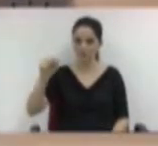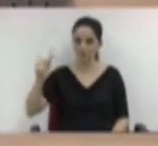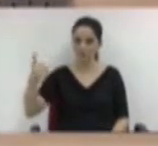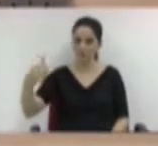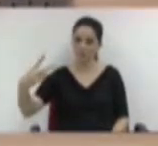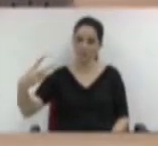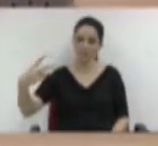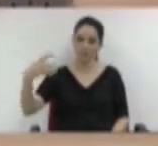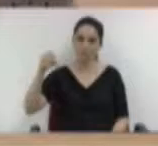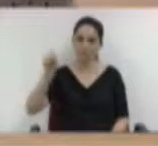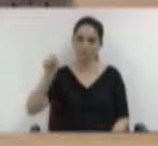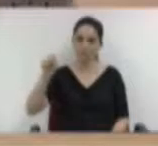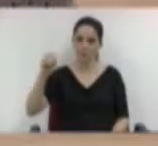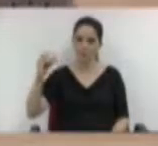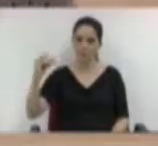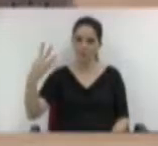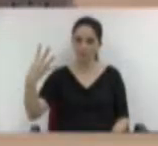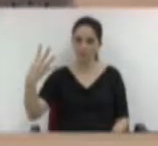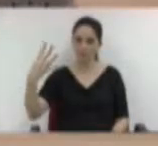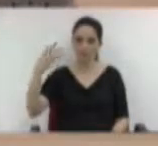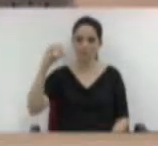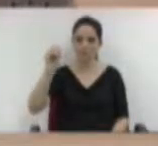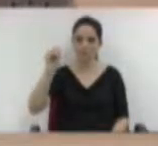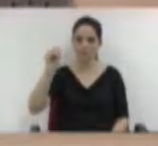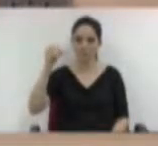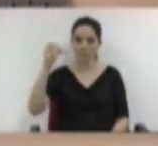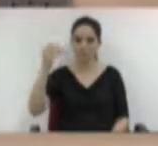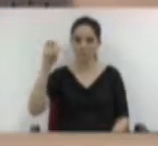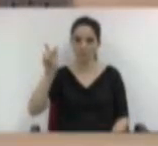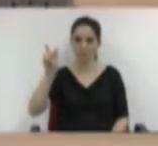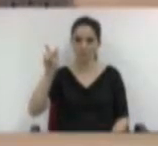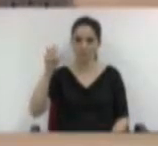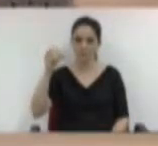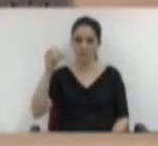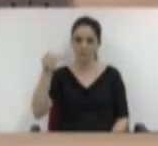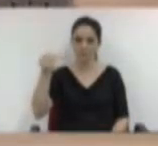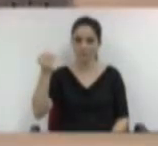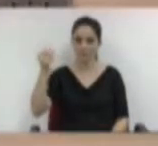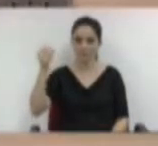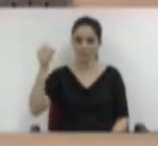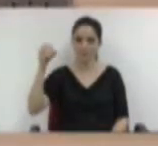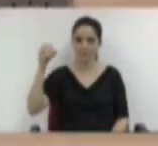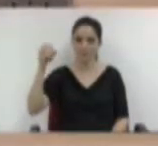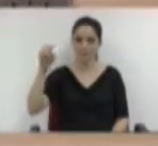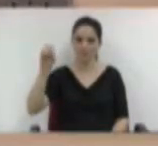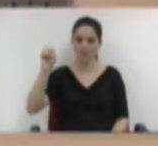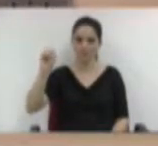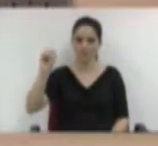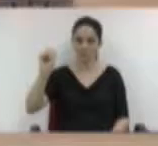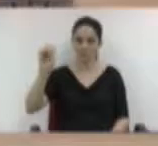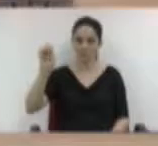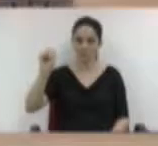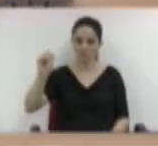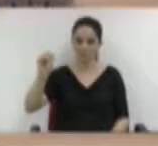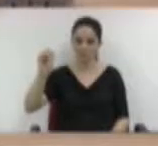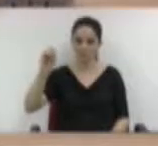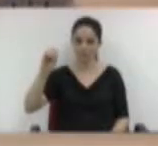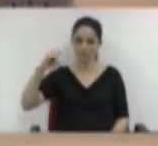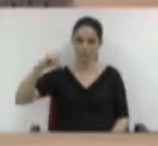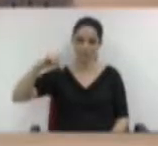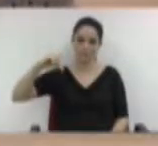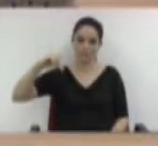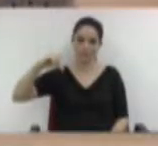813, 804, 805, 808, 809,